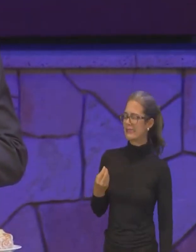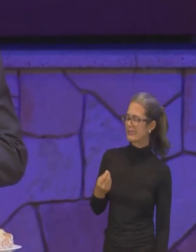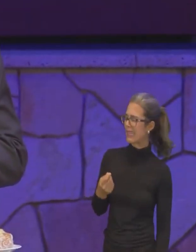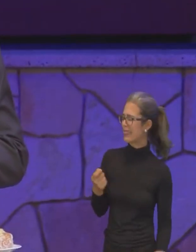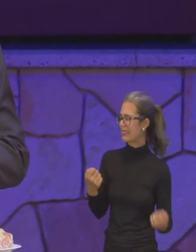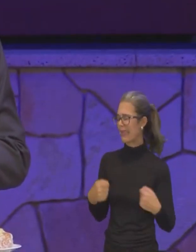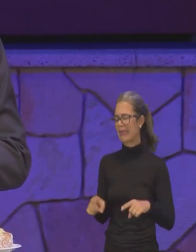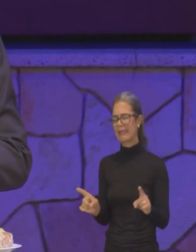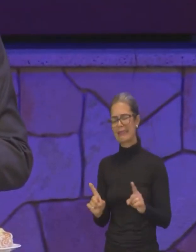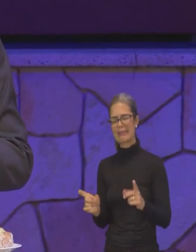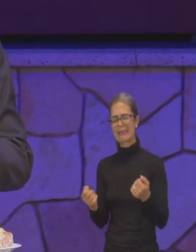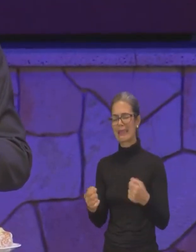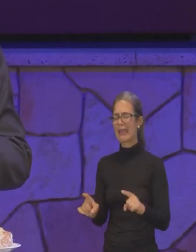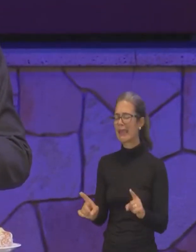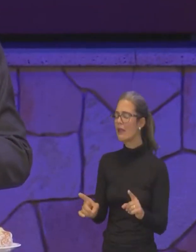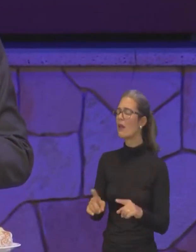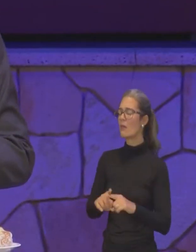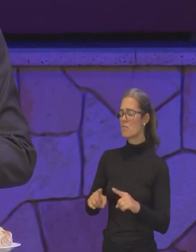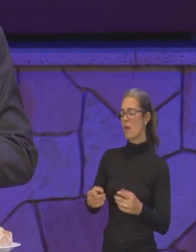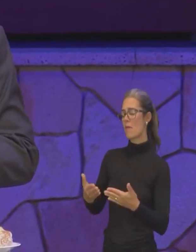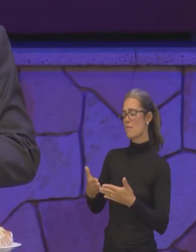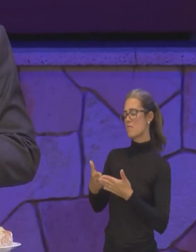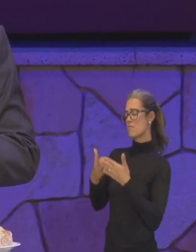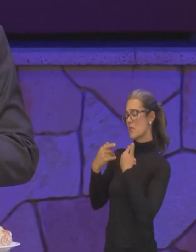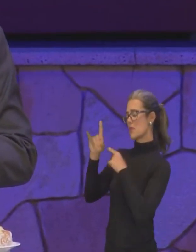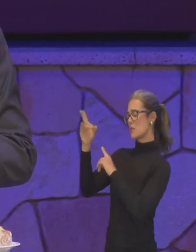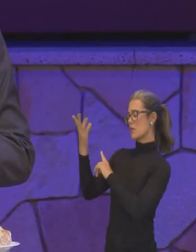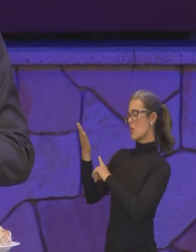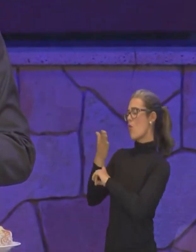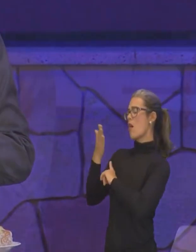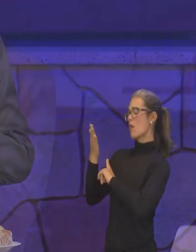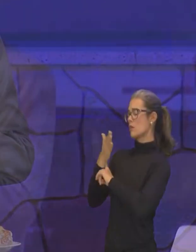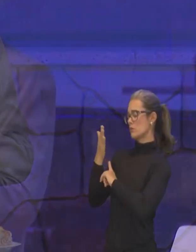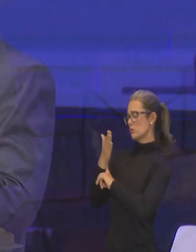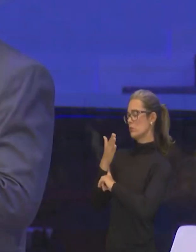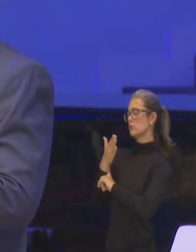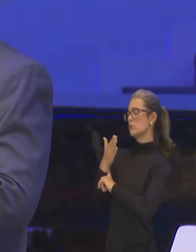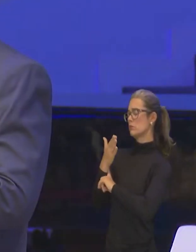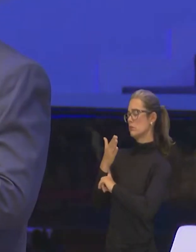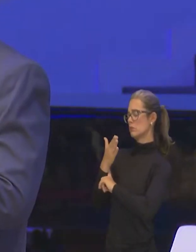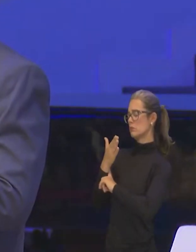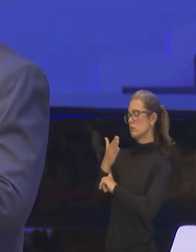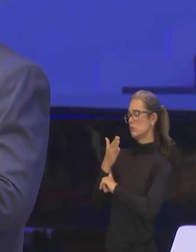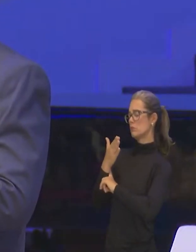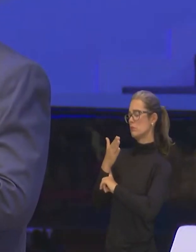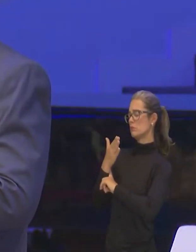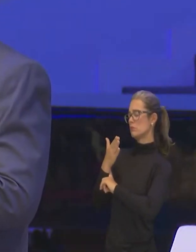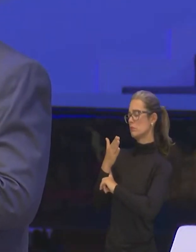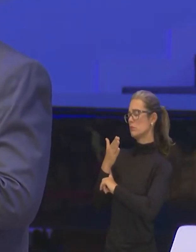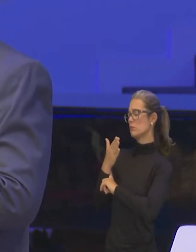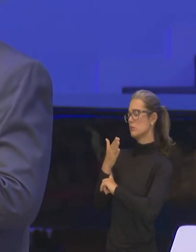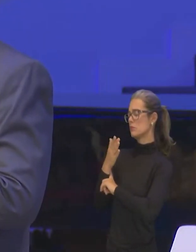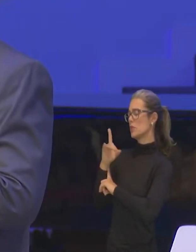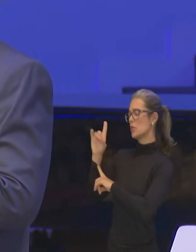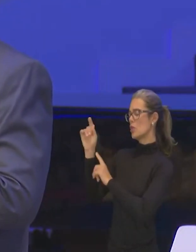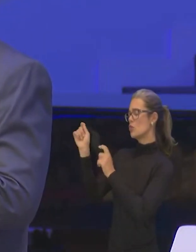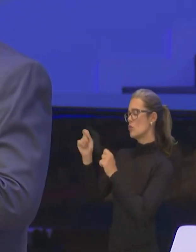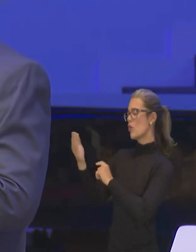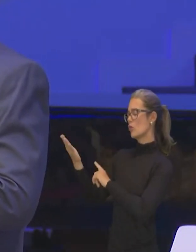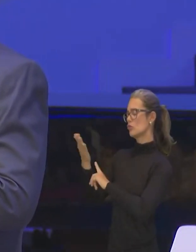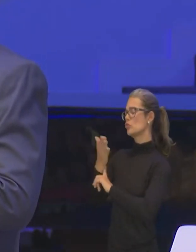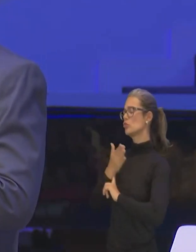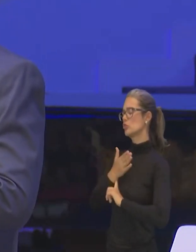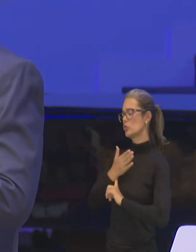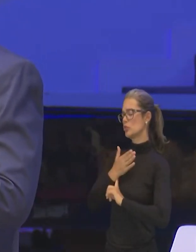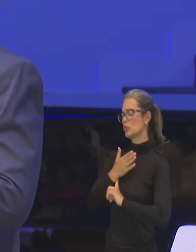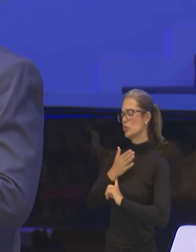Por isso pedimos a Tua ajuda, que o Senhor possa fazer isso por nós,